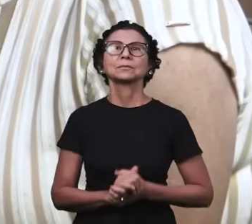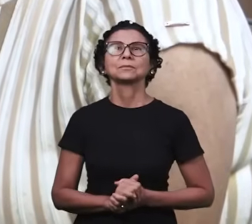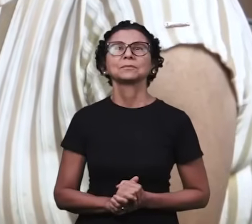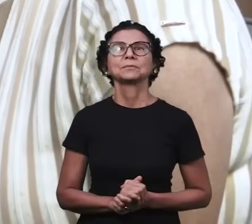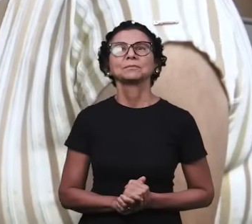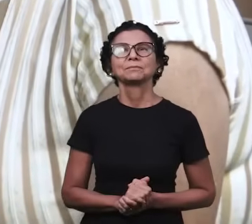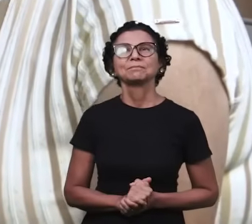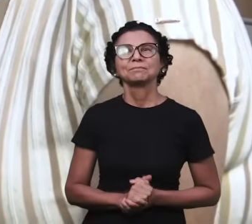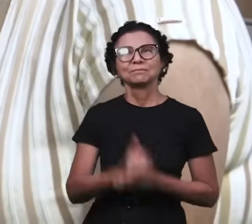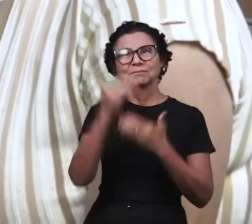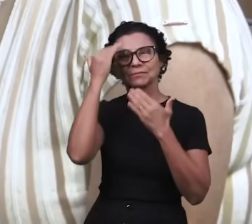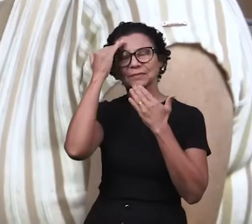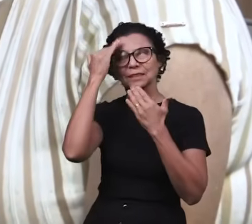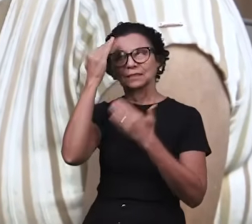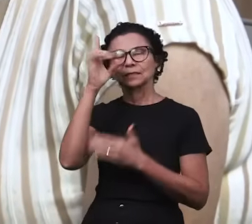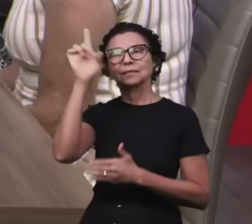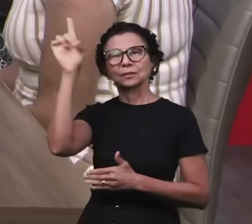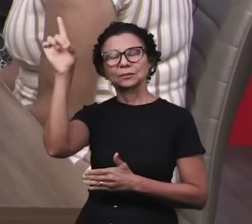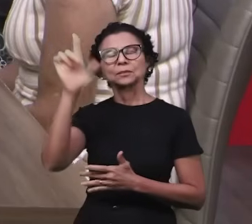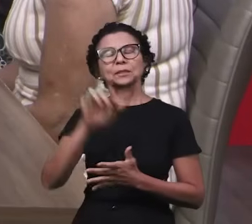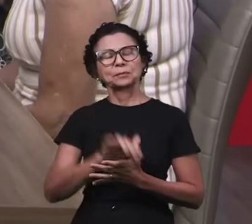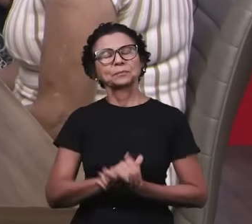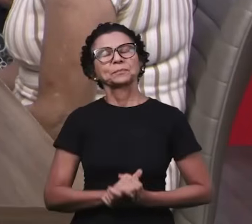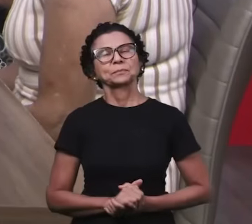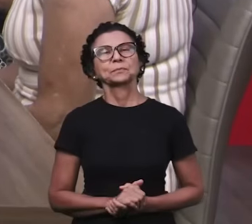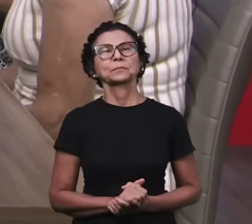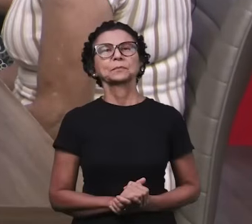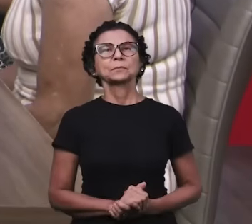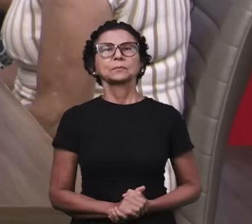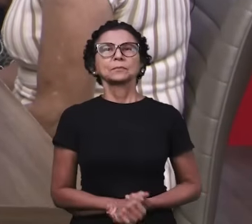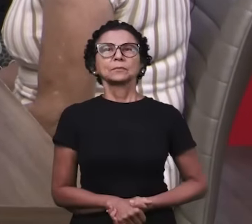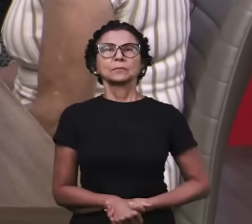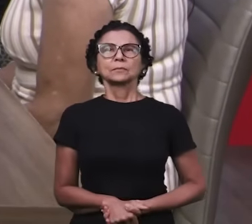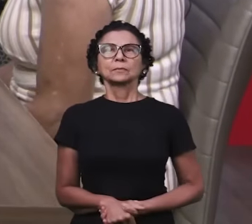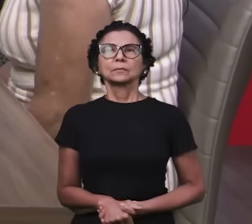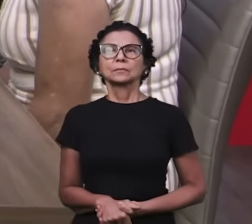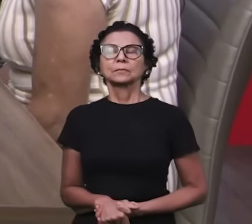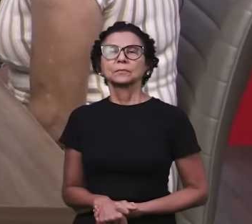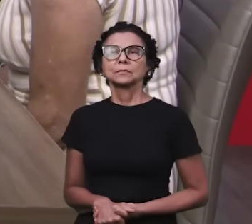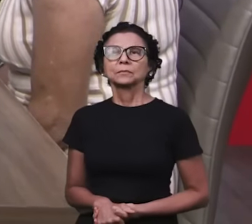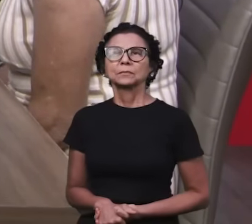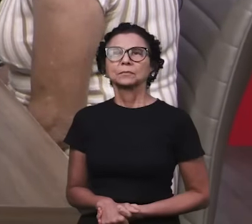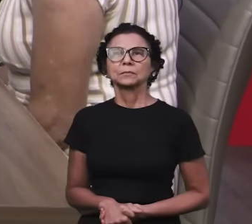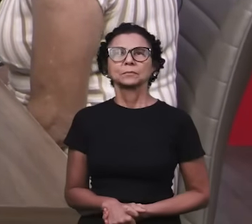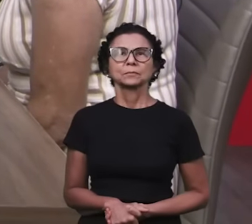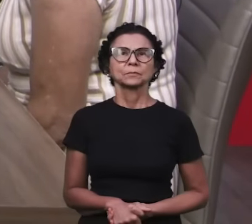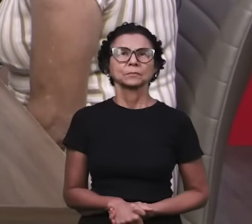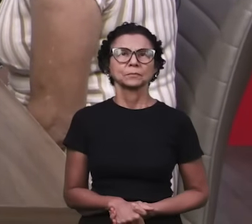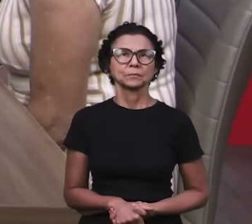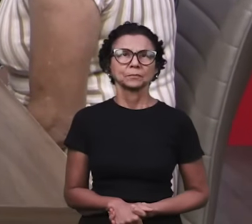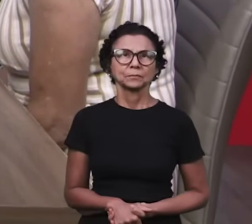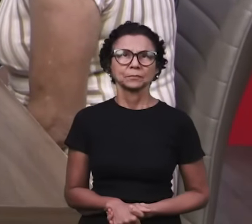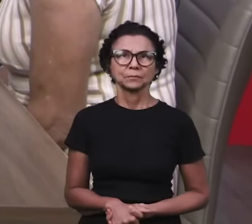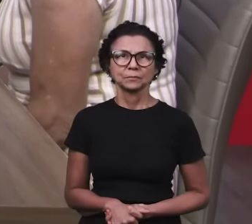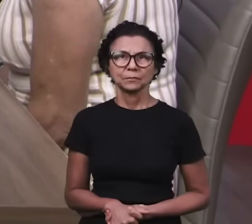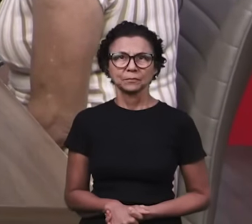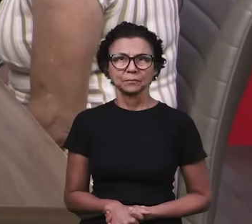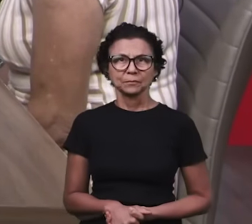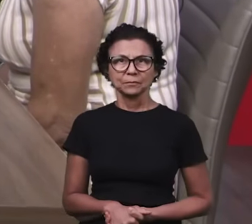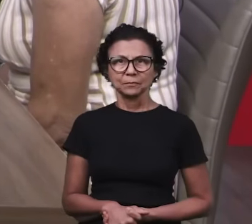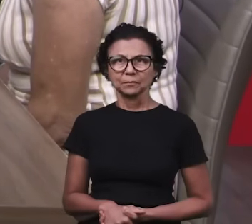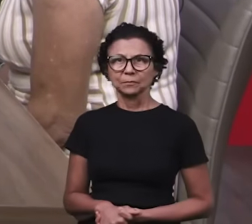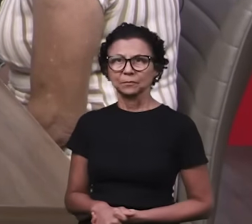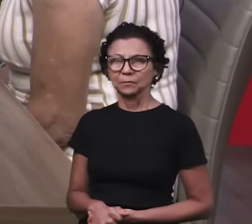gratidão. Muito bom. Irmã Maria, ensina, e nós sabemos que cuidar